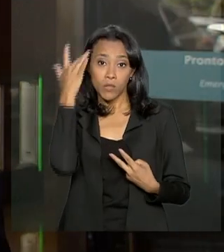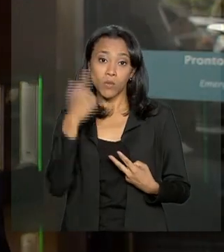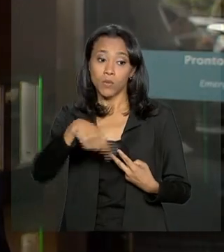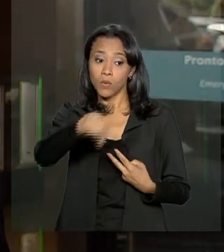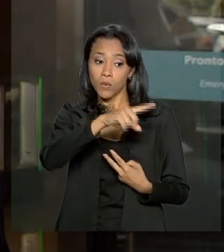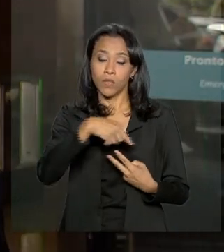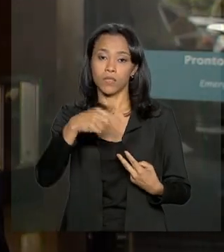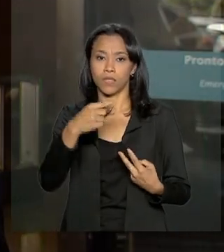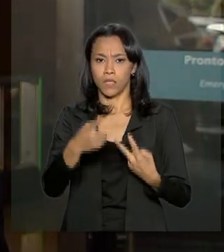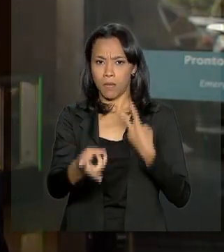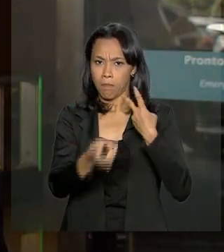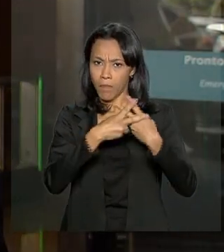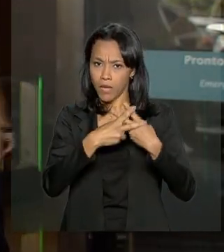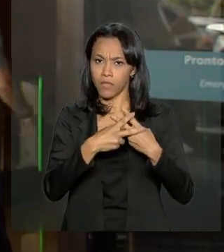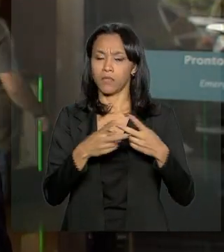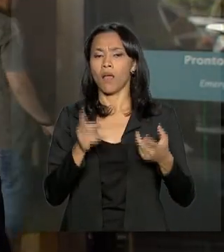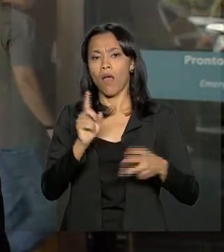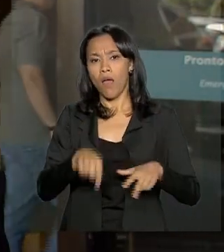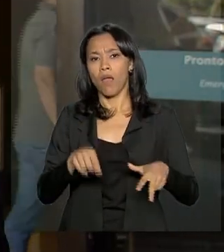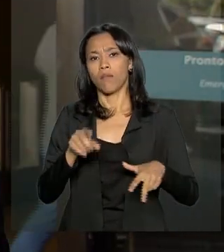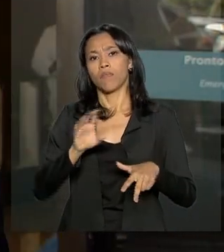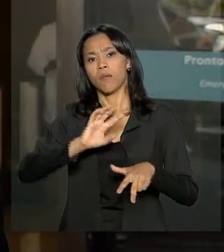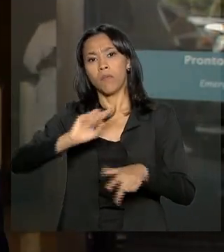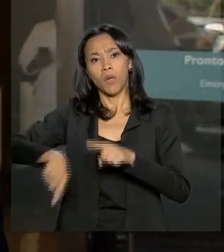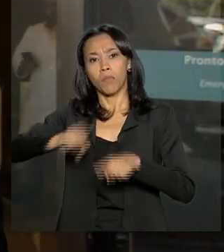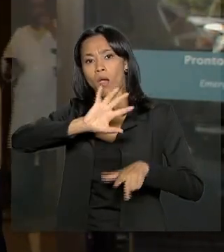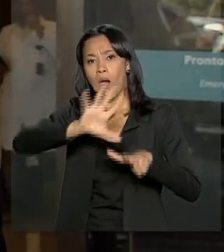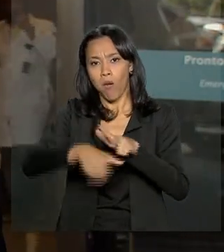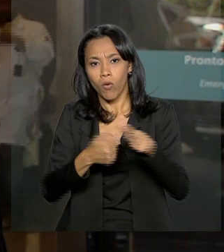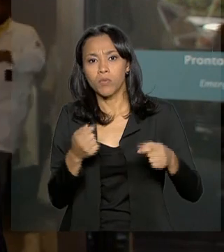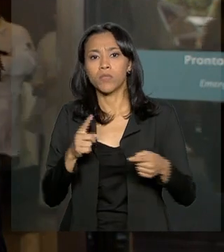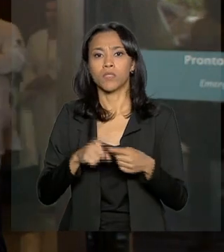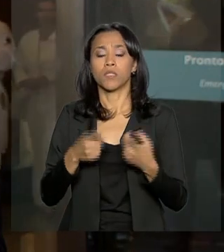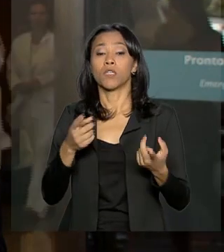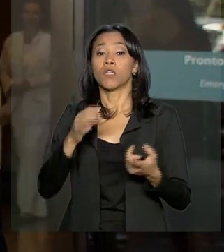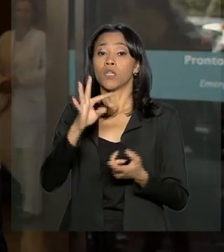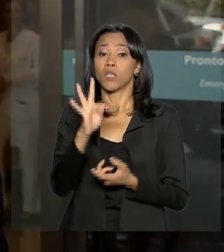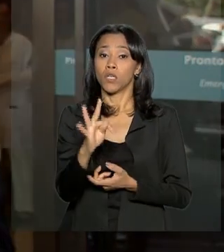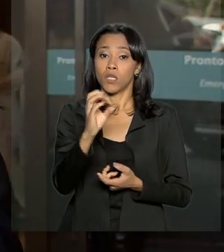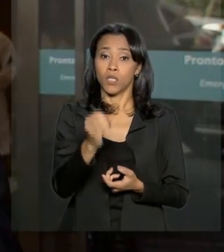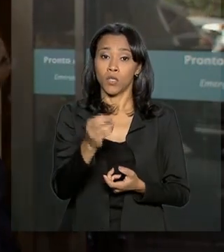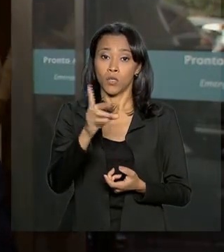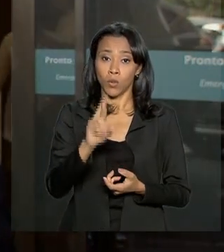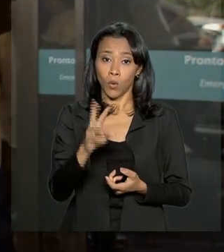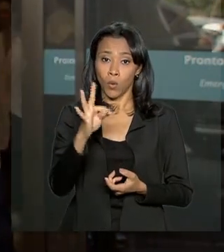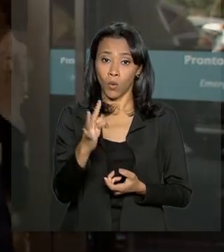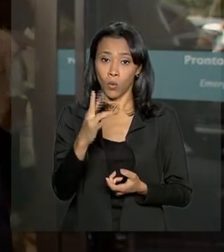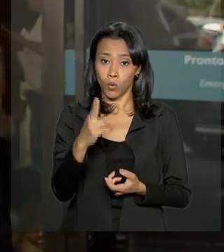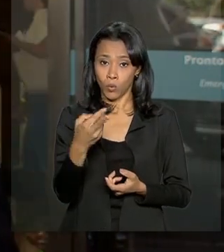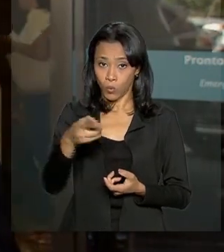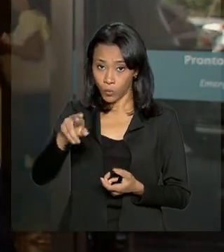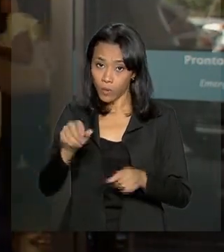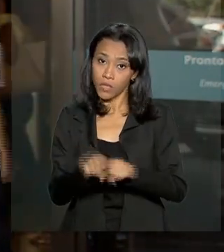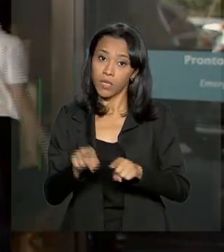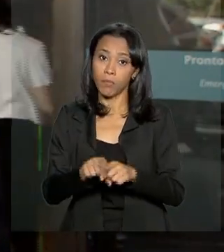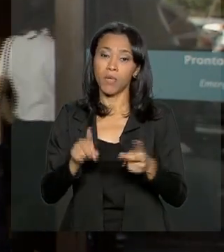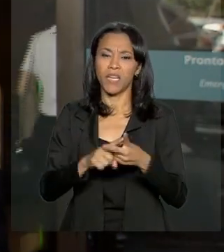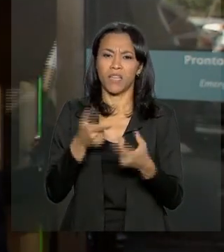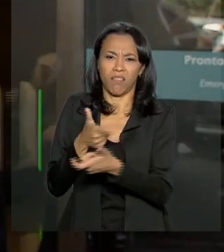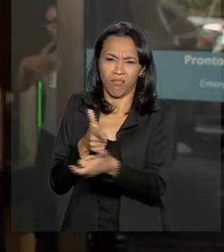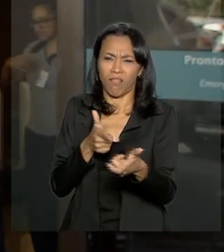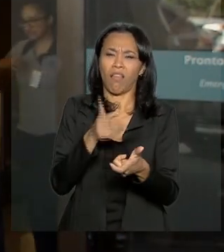o indulto a condenados por corrupção, crimes hediondos, tortura e terrorismo. O presidente também